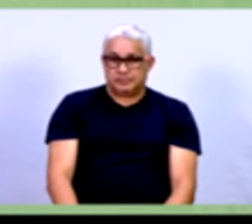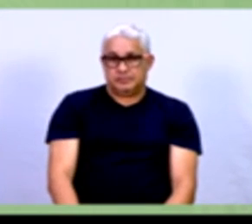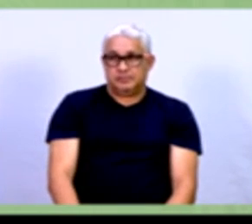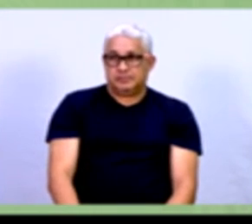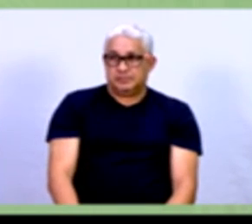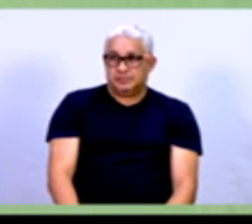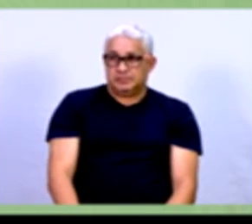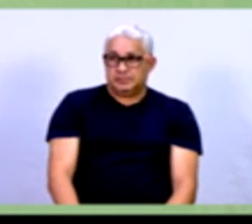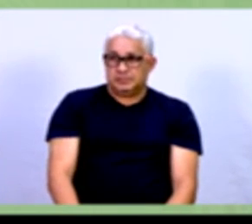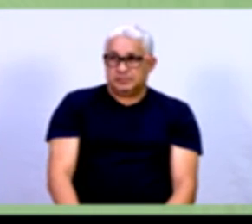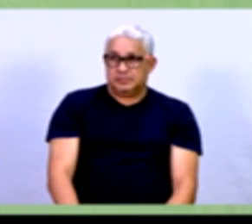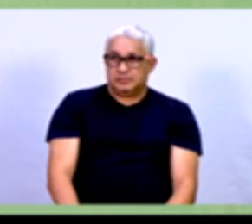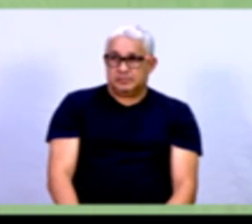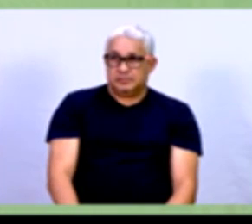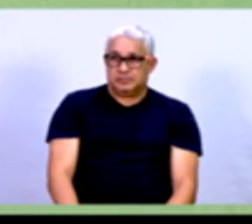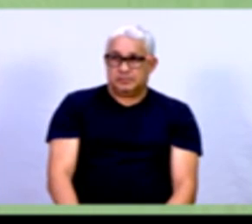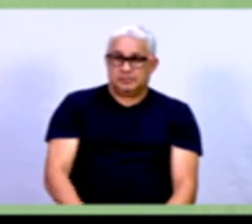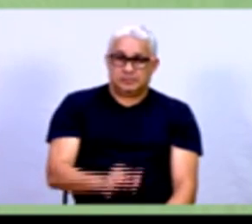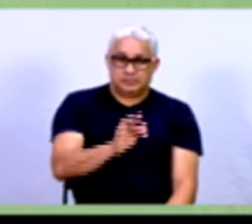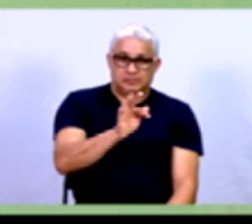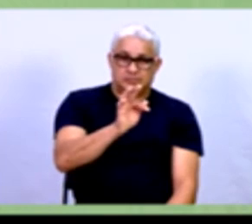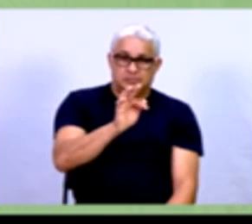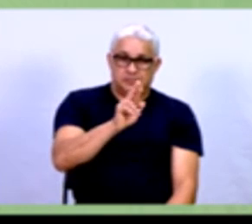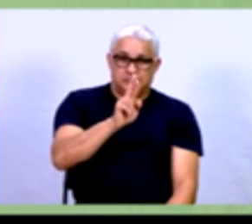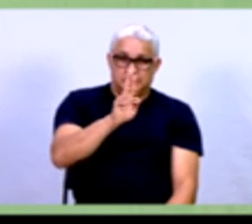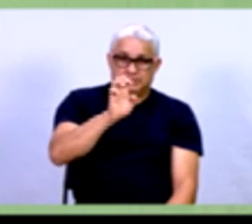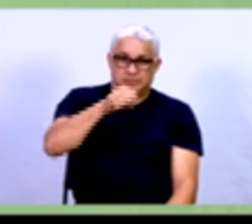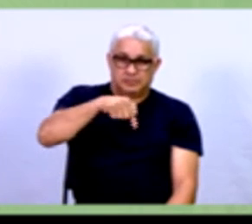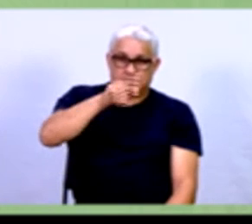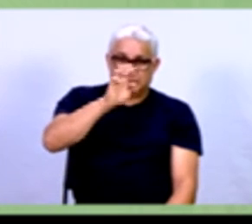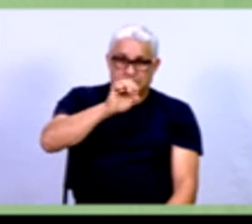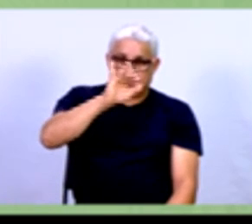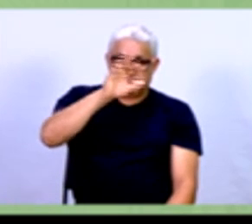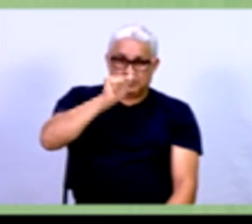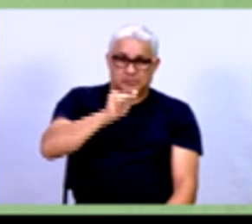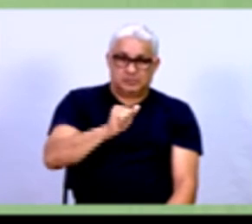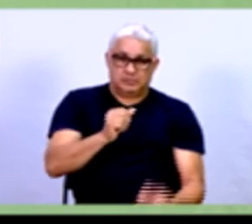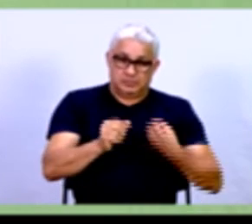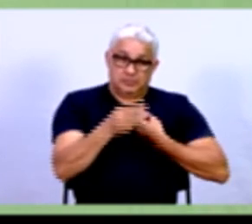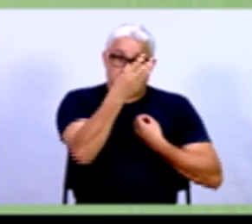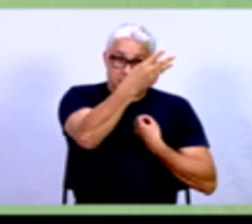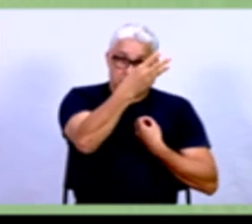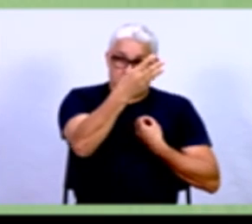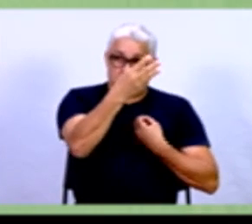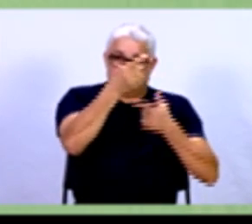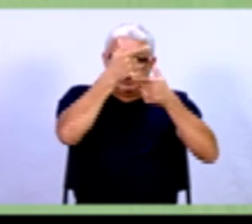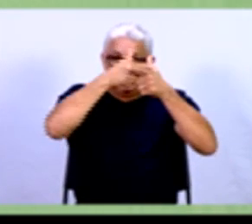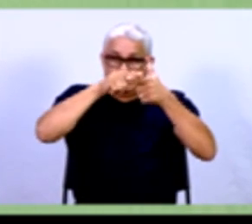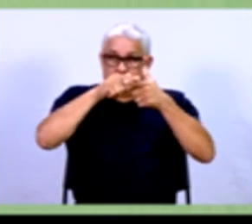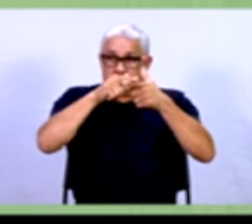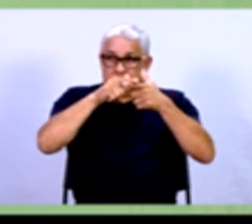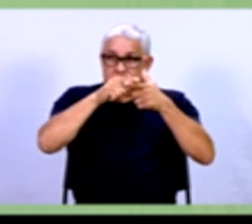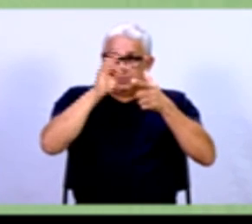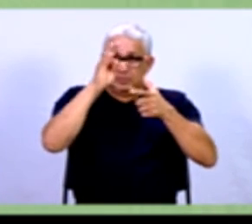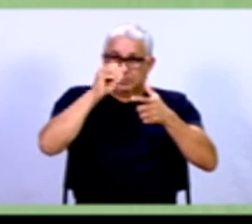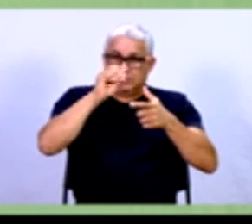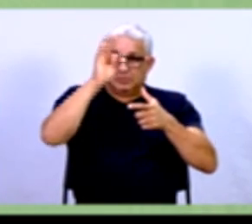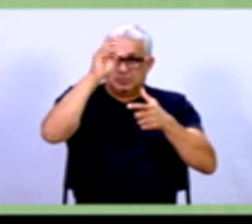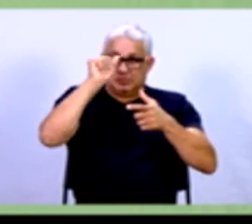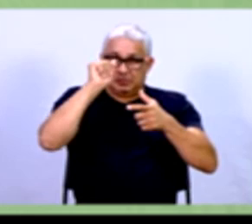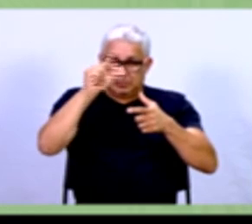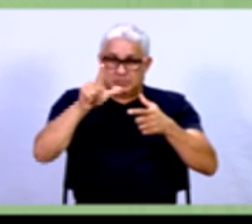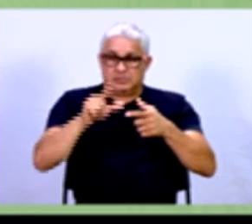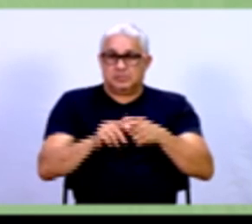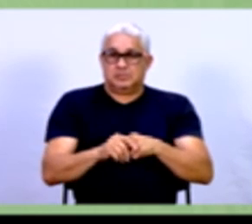nosso número de frequência, por exemplo, aqui na primeira, que é o 3, e dividir pelo total da nossa amostra, que é 25. Então, 3 divididos